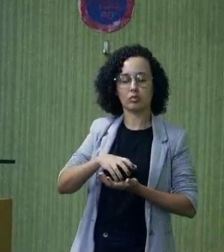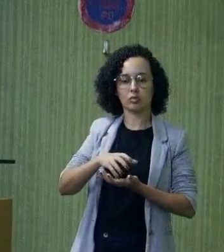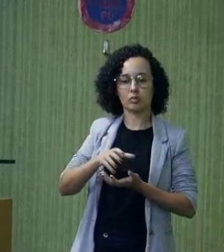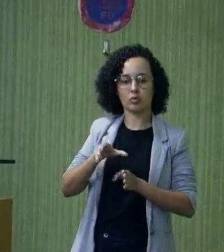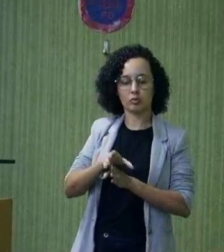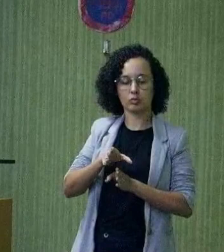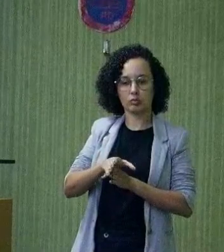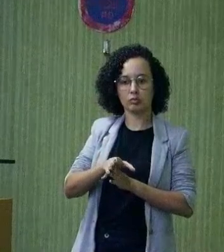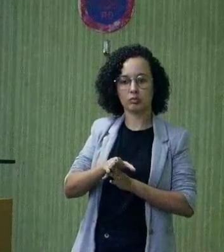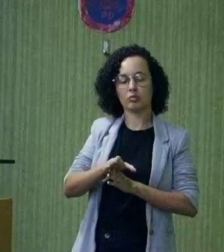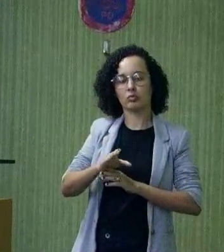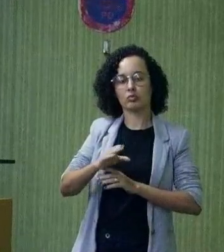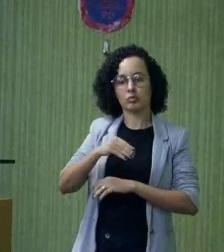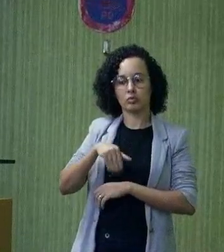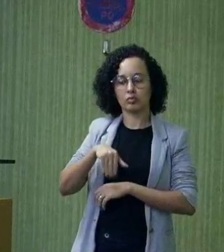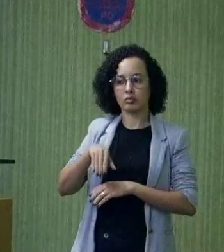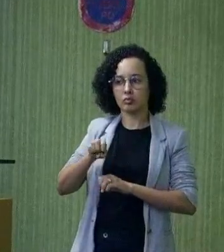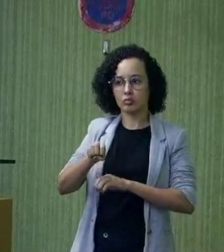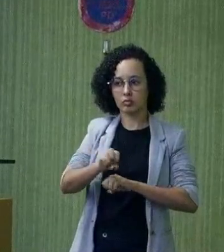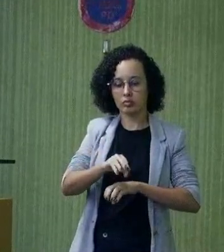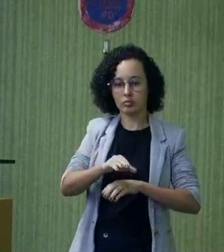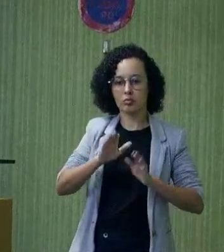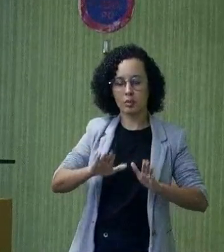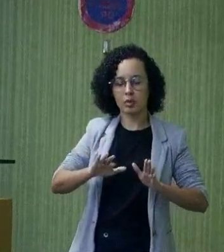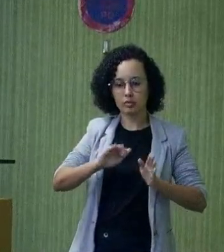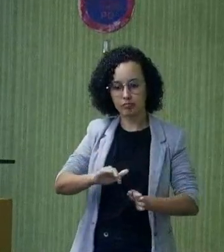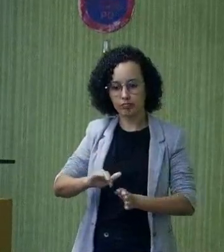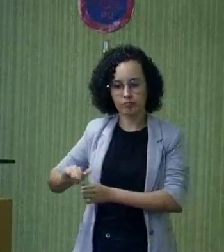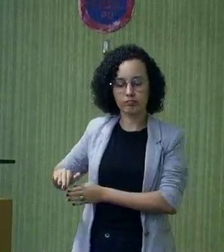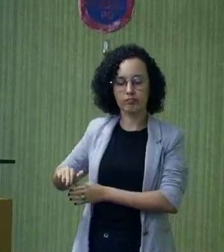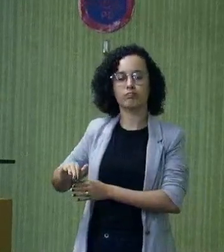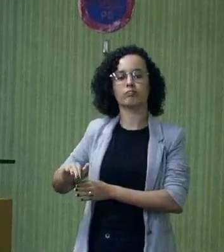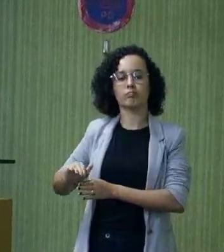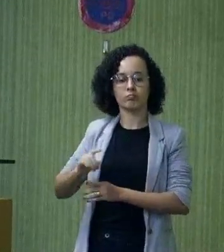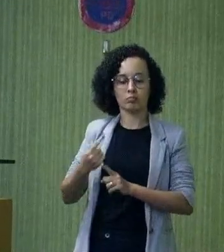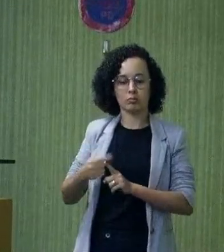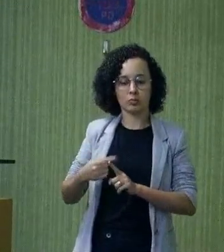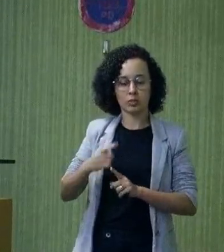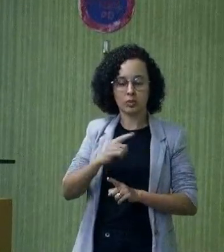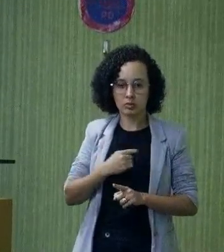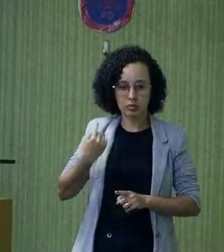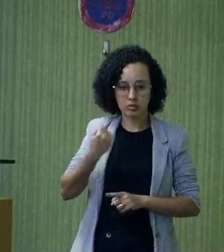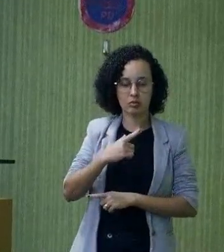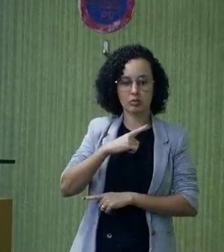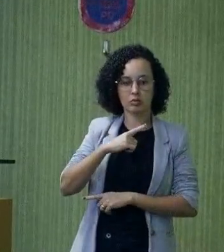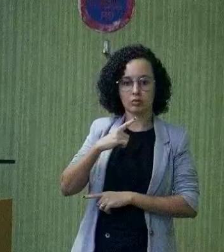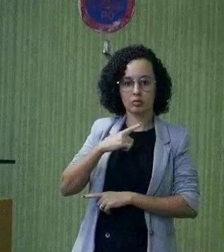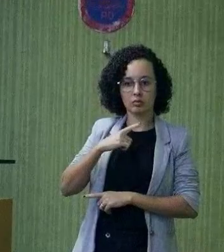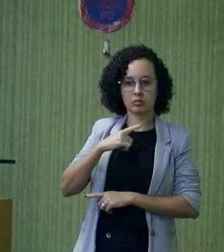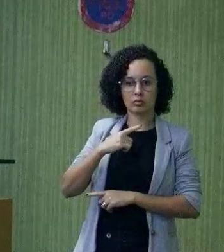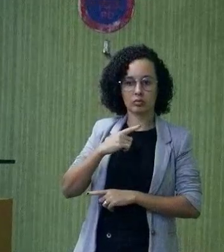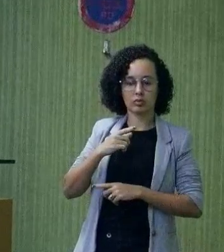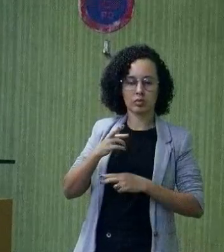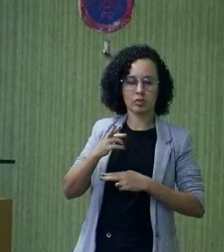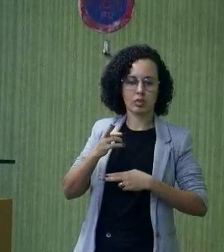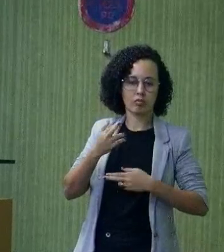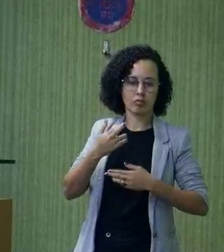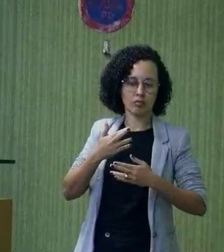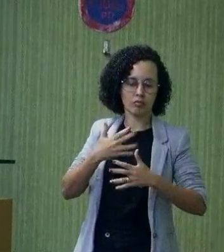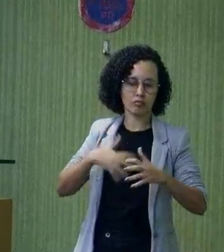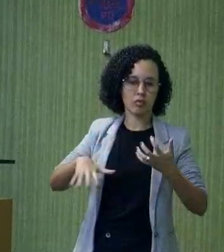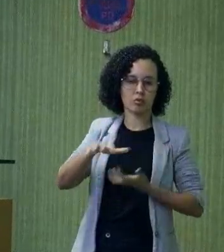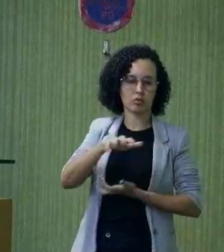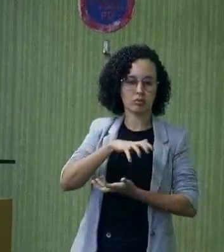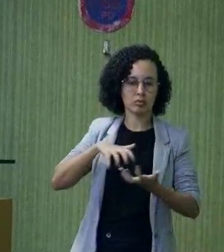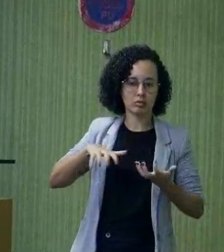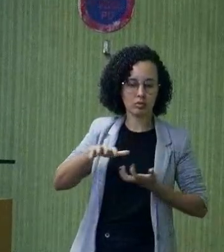né terminou sendo deixado de lado porque a gente tava já tinha vido a revolução né de 1930